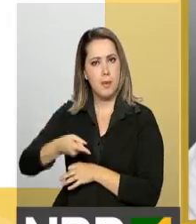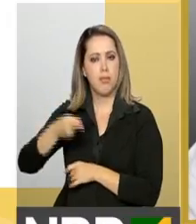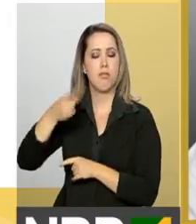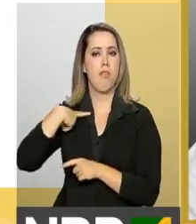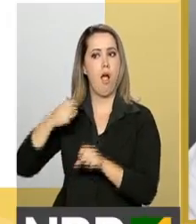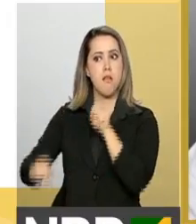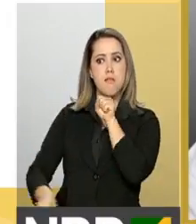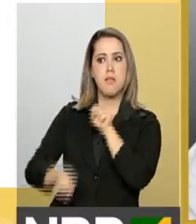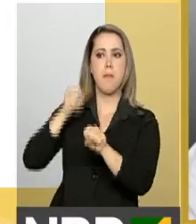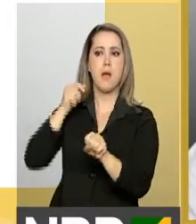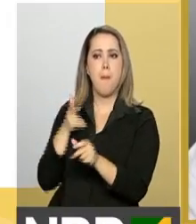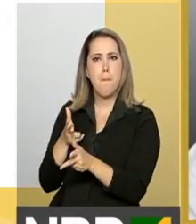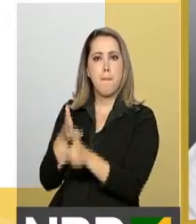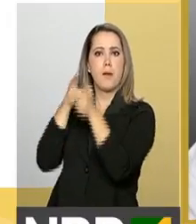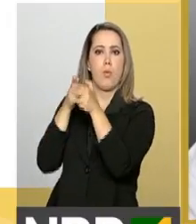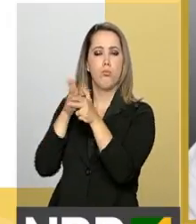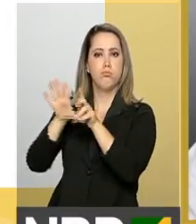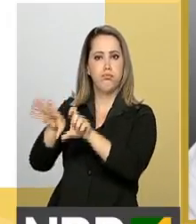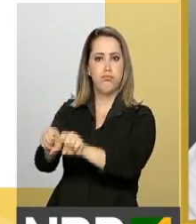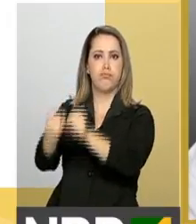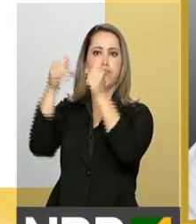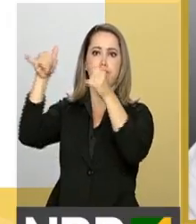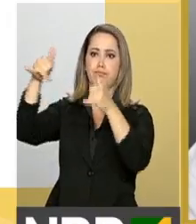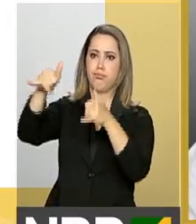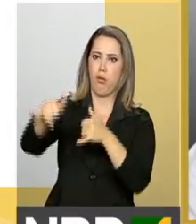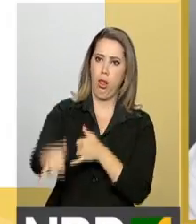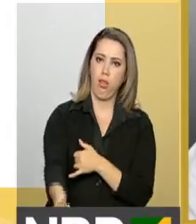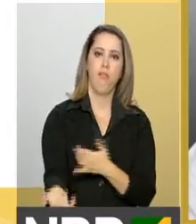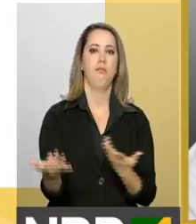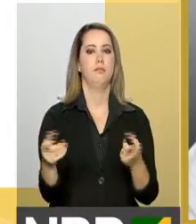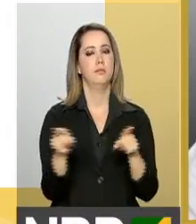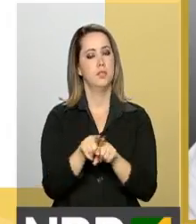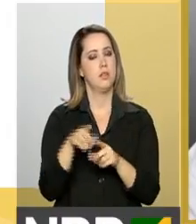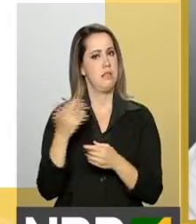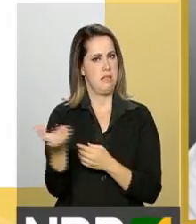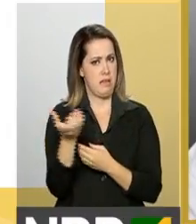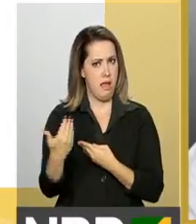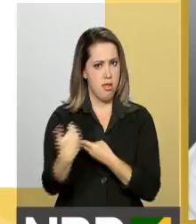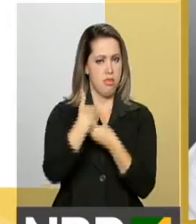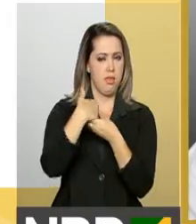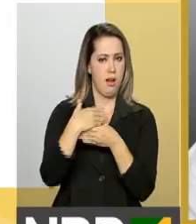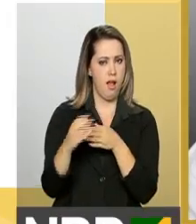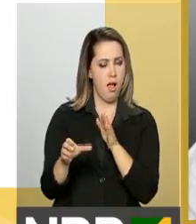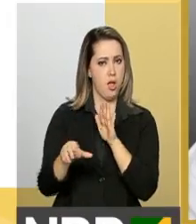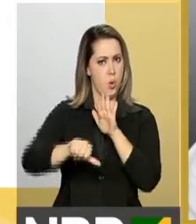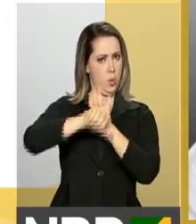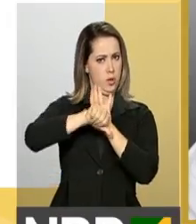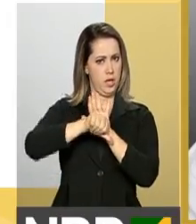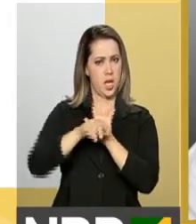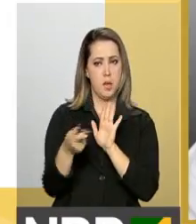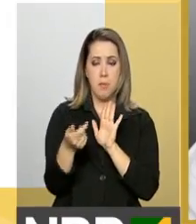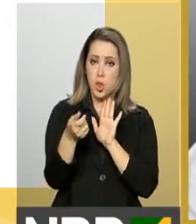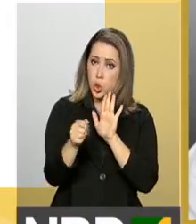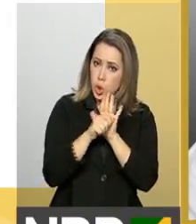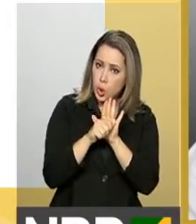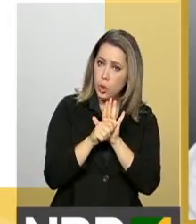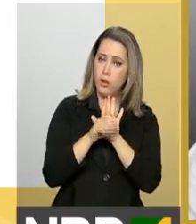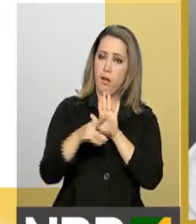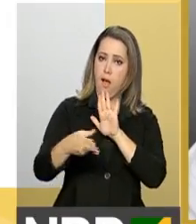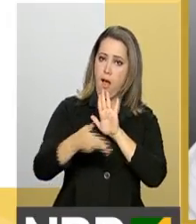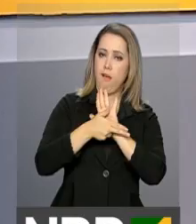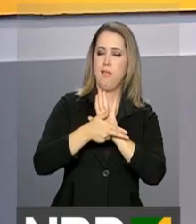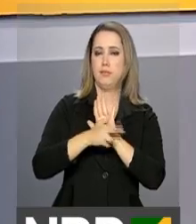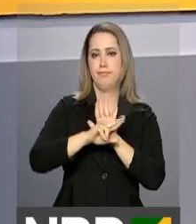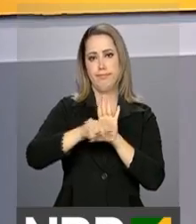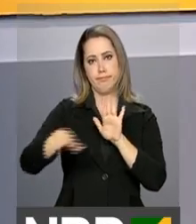a dar um tiro de destruição e destruir aqueles que querem trazer o crime e querem trazer as drogas para a nossa cidade o